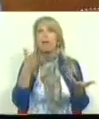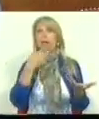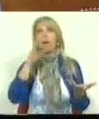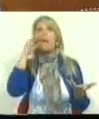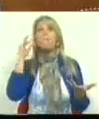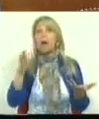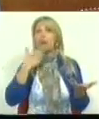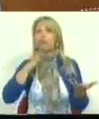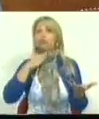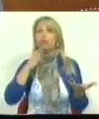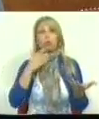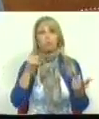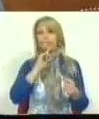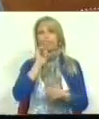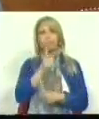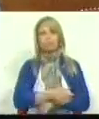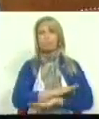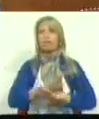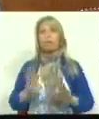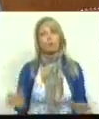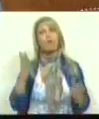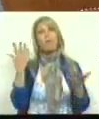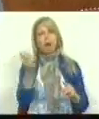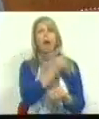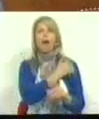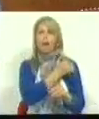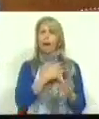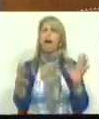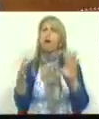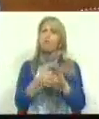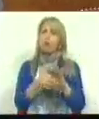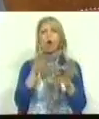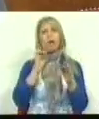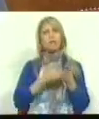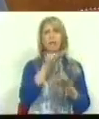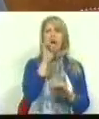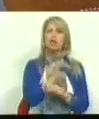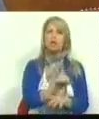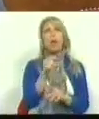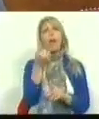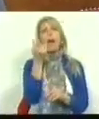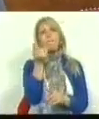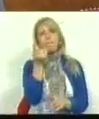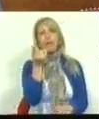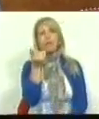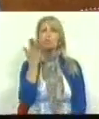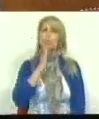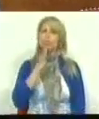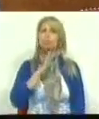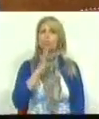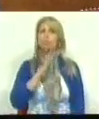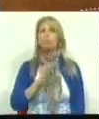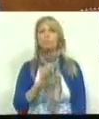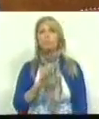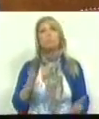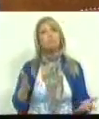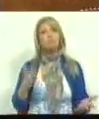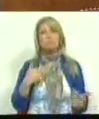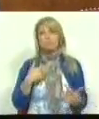habitação adequada às suas necessidades e a preços acessíveis. Estou convicta, meus senhores, que não há